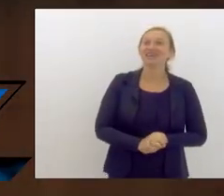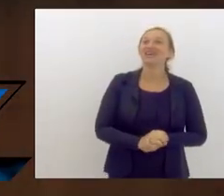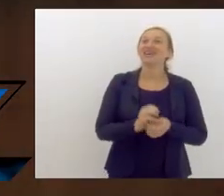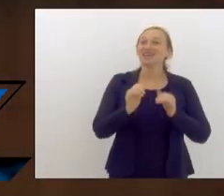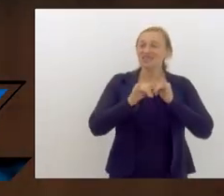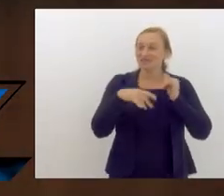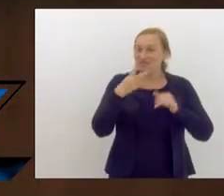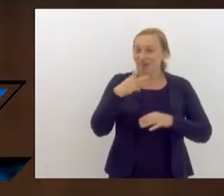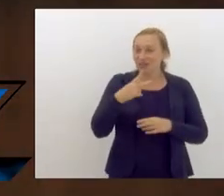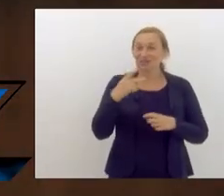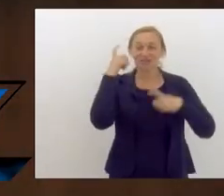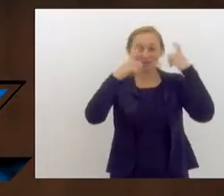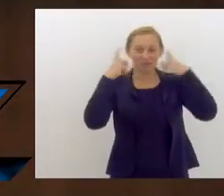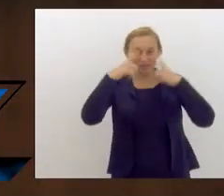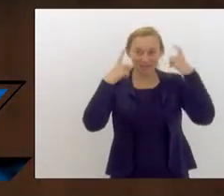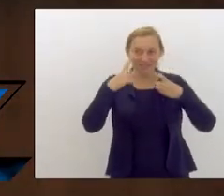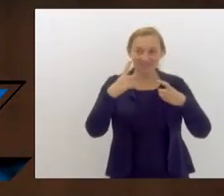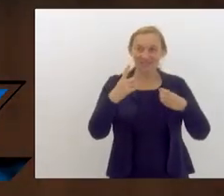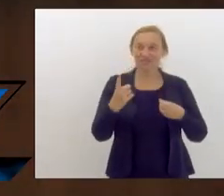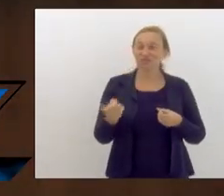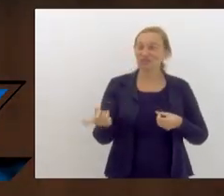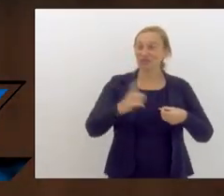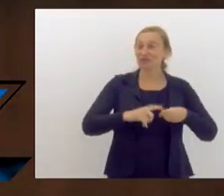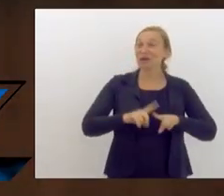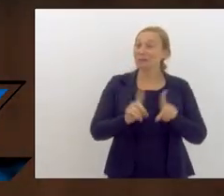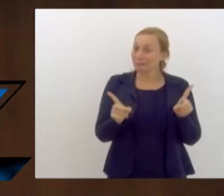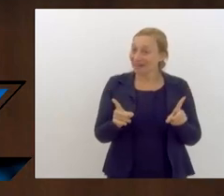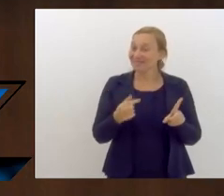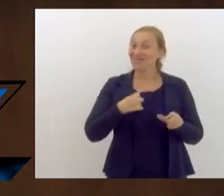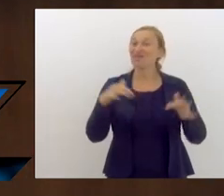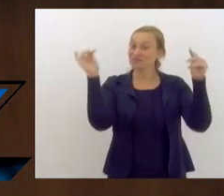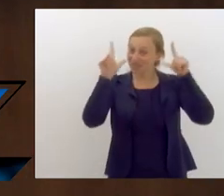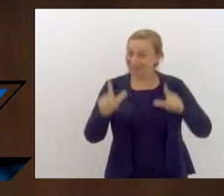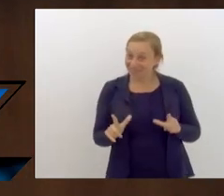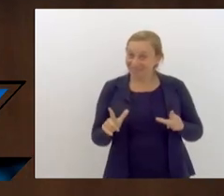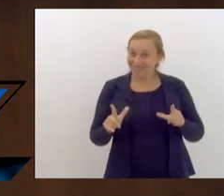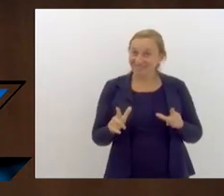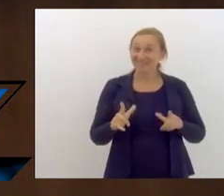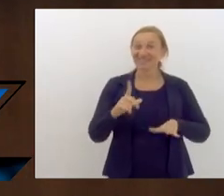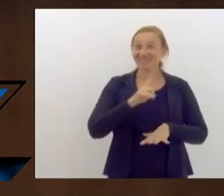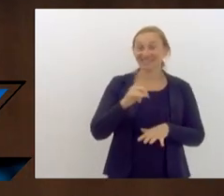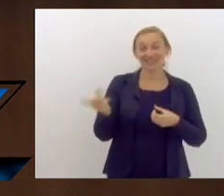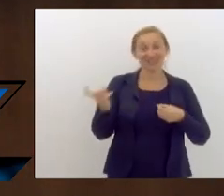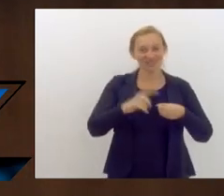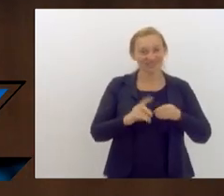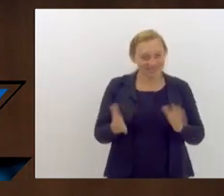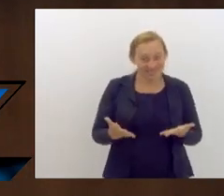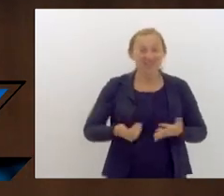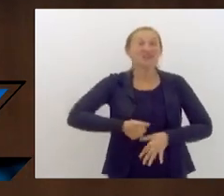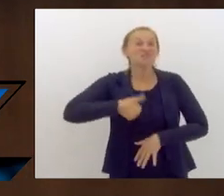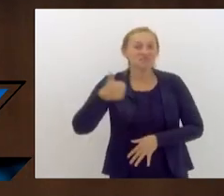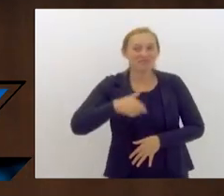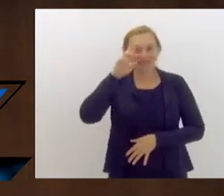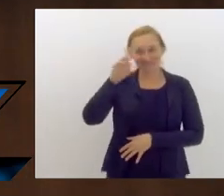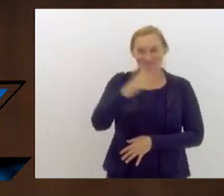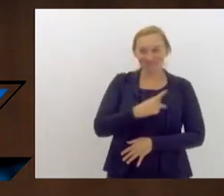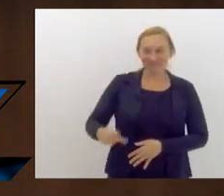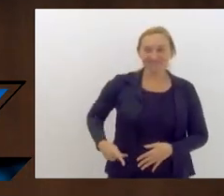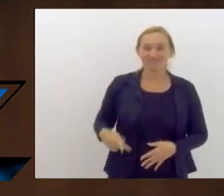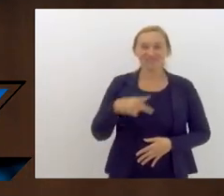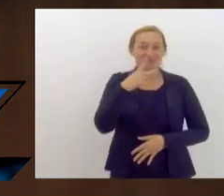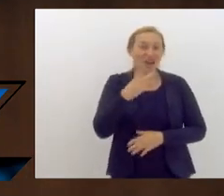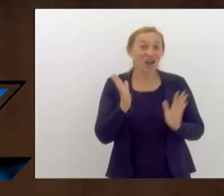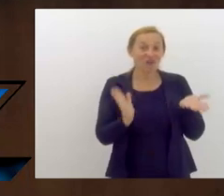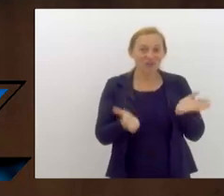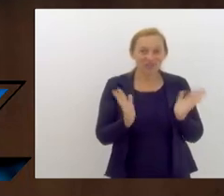ampliou e muito a preocupação com a recuperação de vossa excelência Mas fico feliz aqui em tê-lo de volta e primeiro presidente para justificar aqui hoje